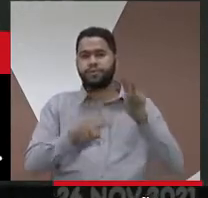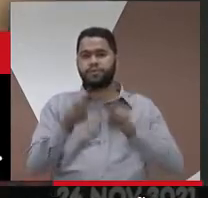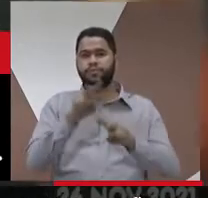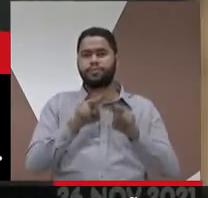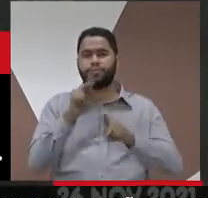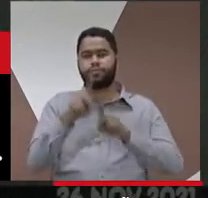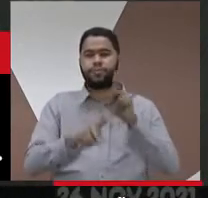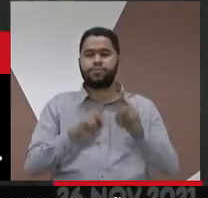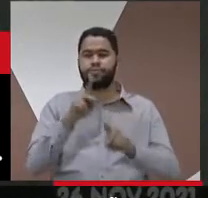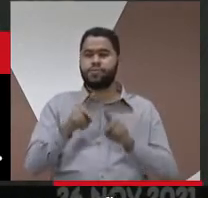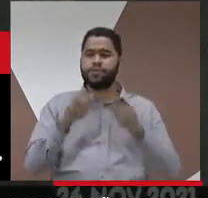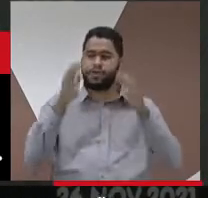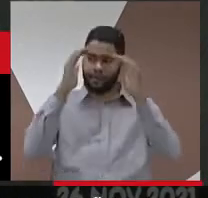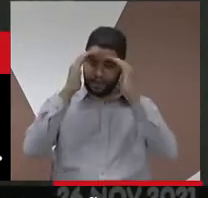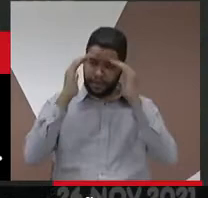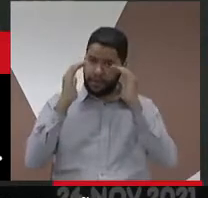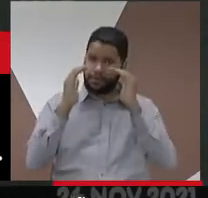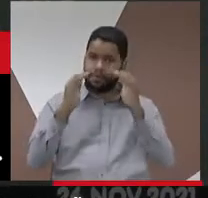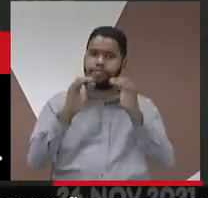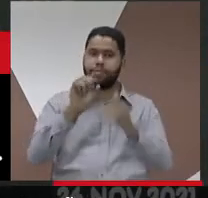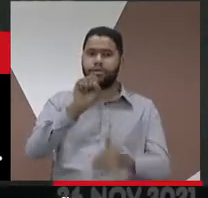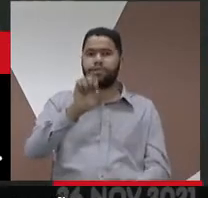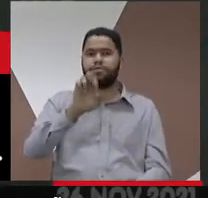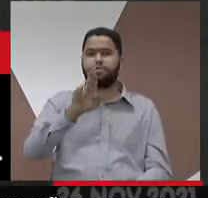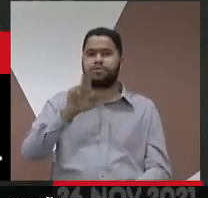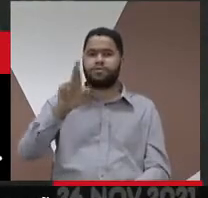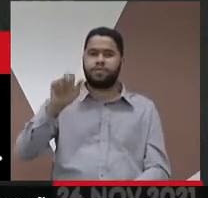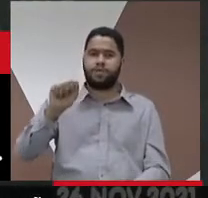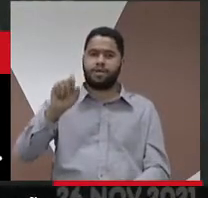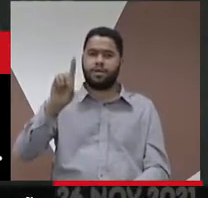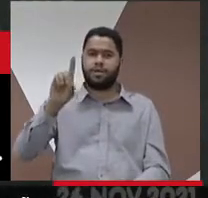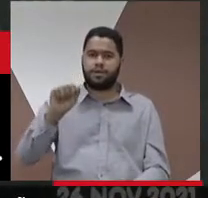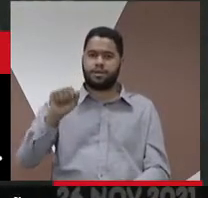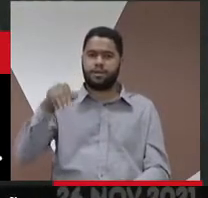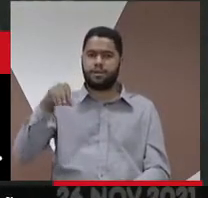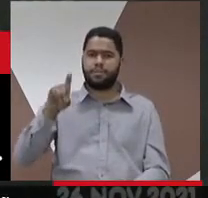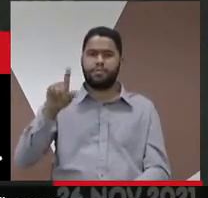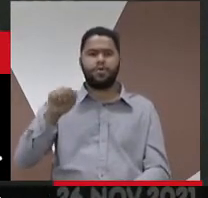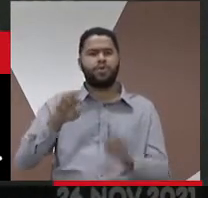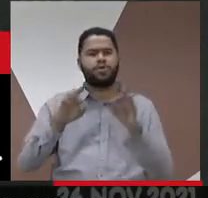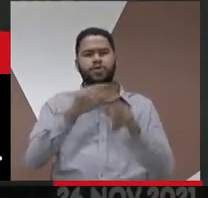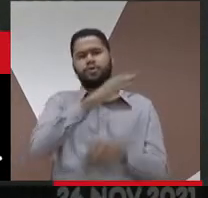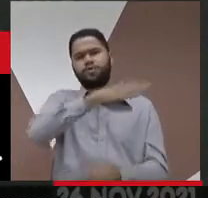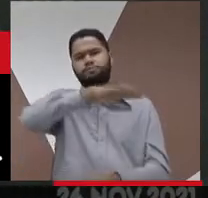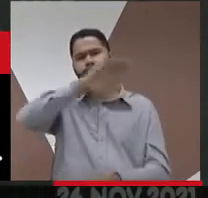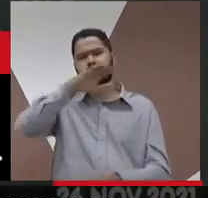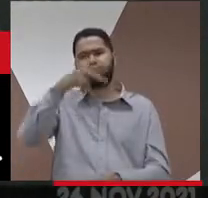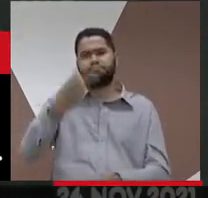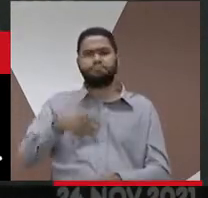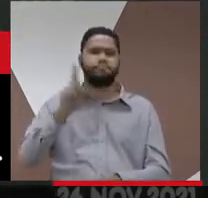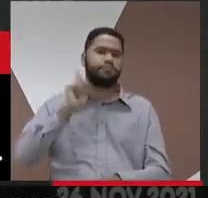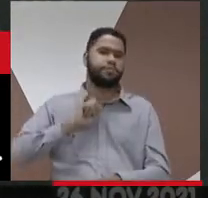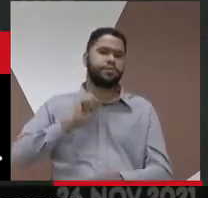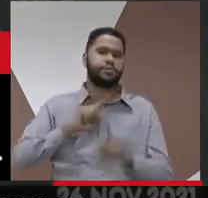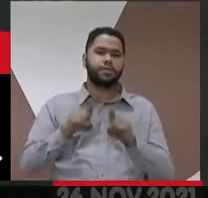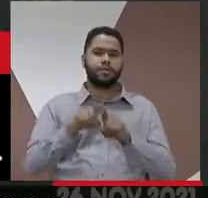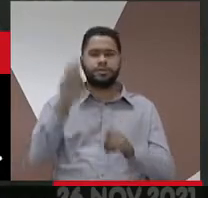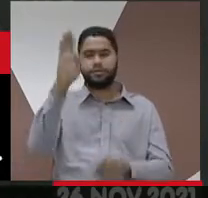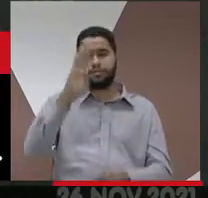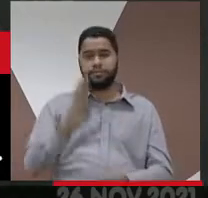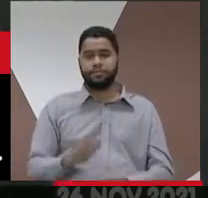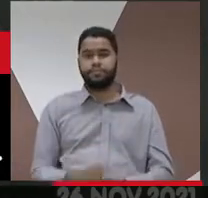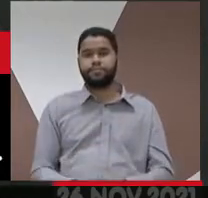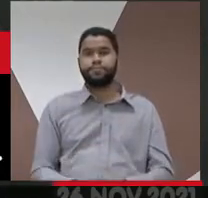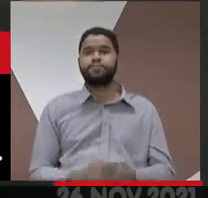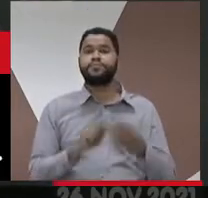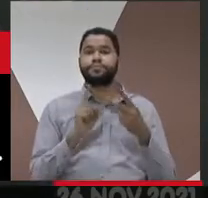popular. Então, respeito à Serra da Moeda e a todas as serras de Minas Gerais e do Brasil.